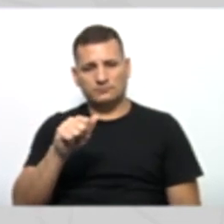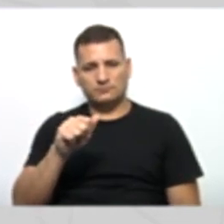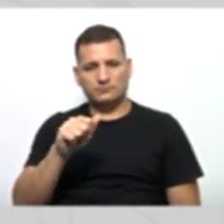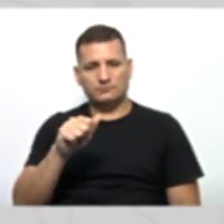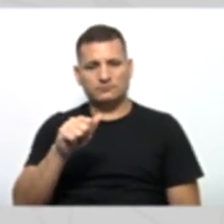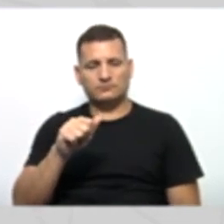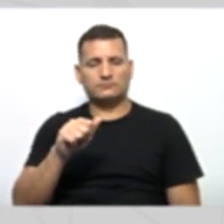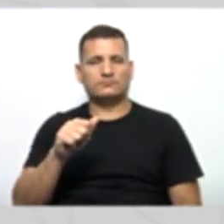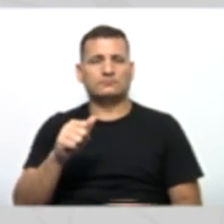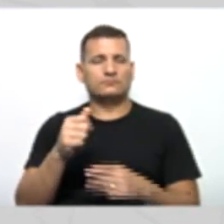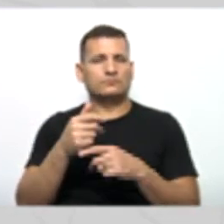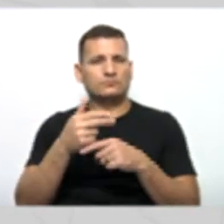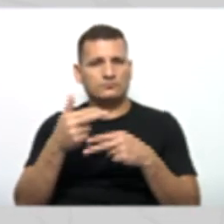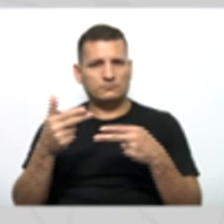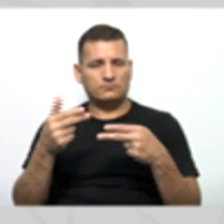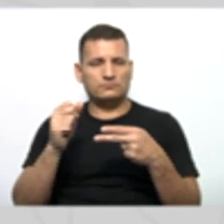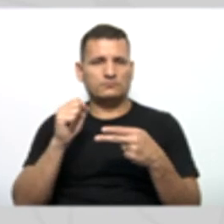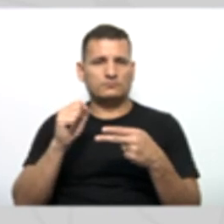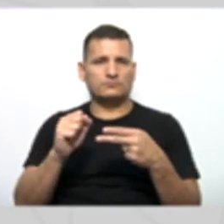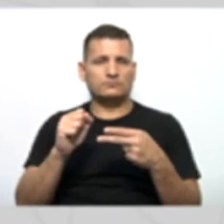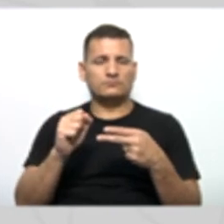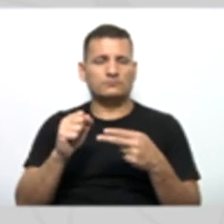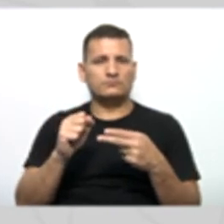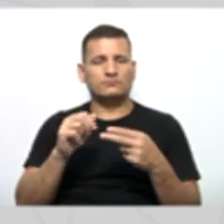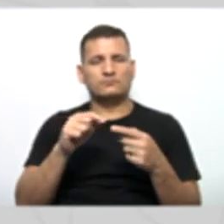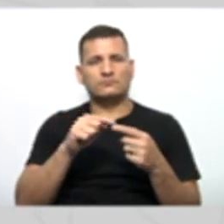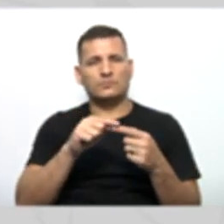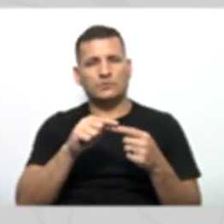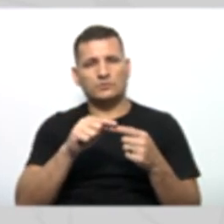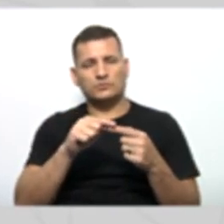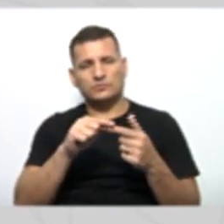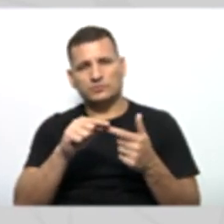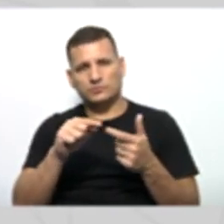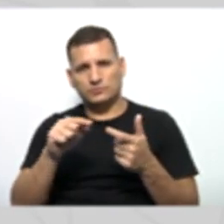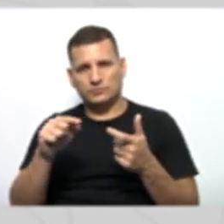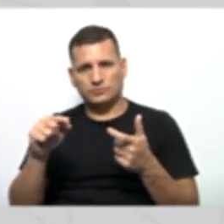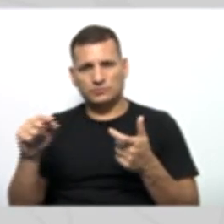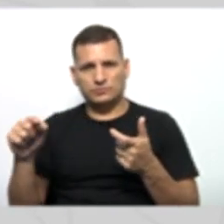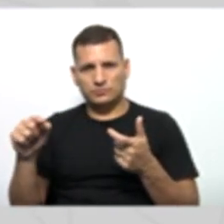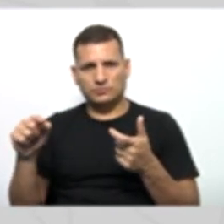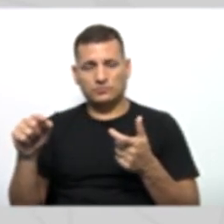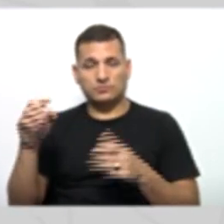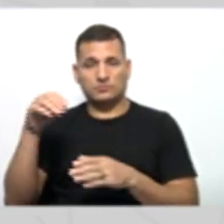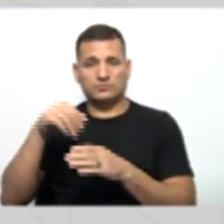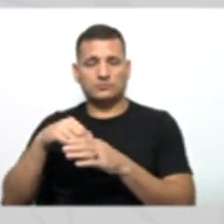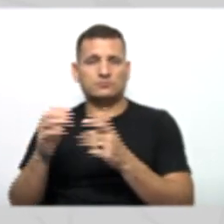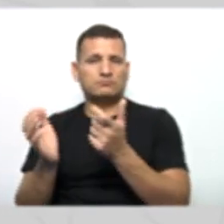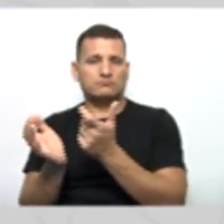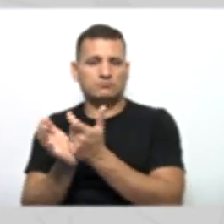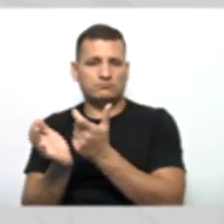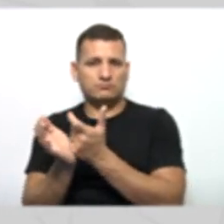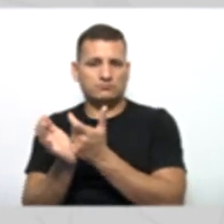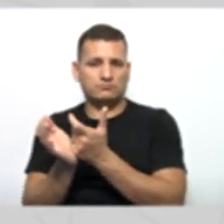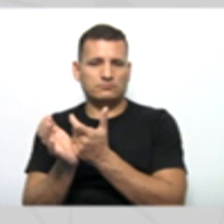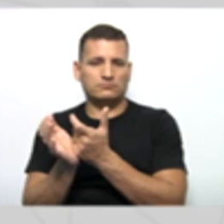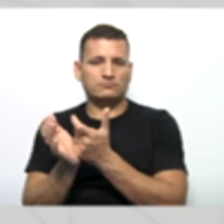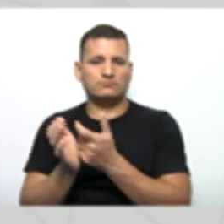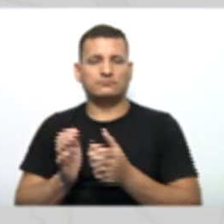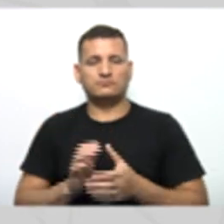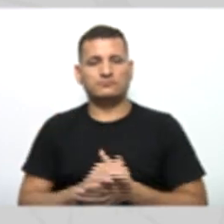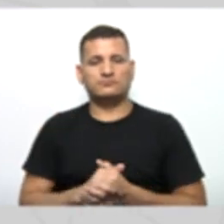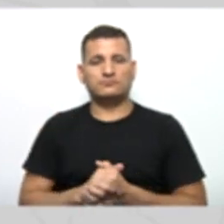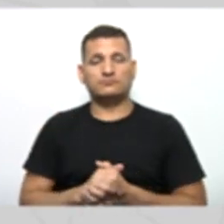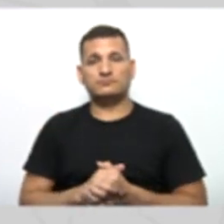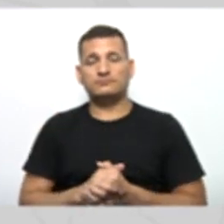objeto pode requisitar a execução de uma operação definida na sua própria classe. Isso daí é muito importante também. Ó, gente,